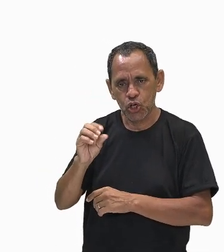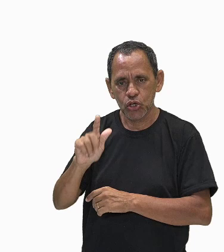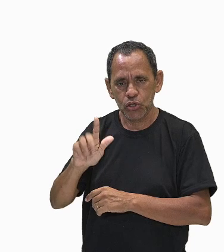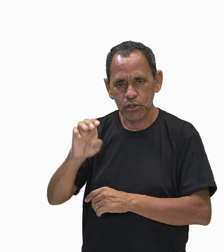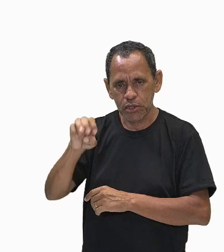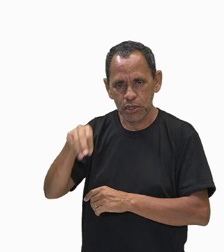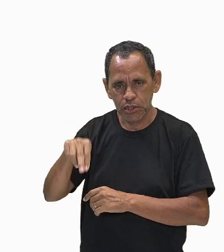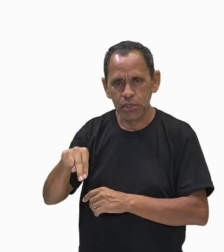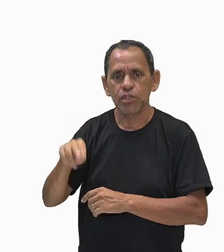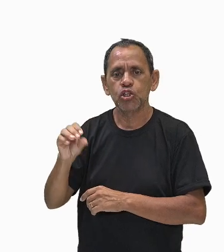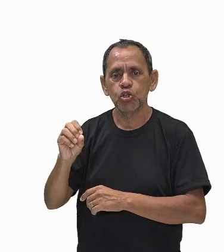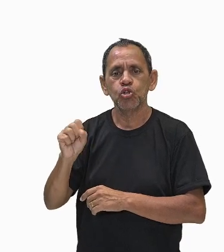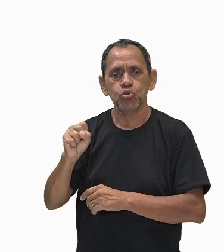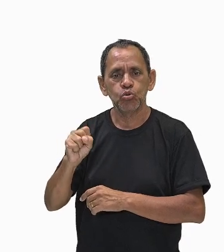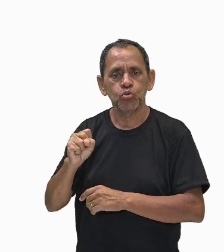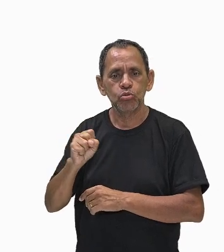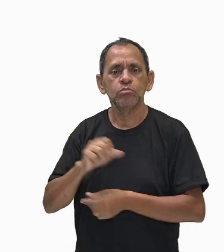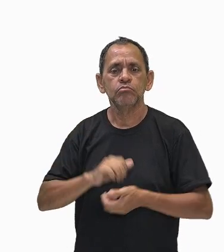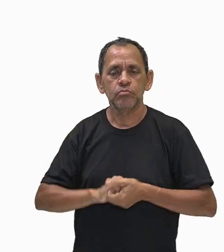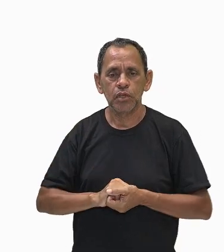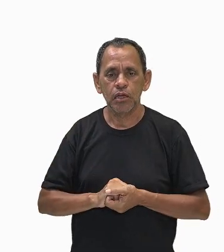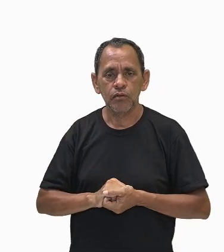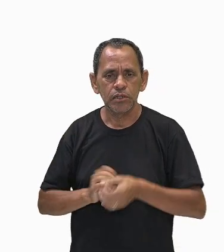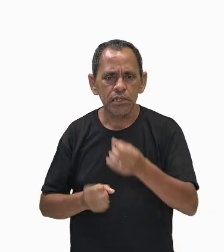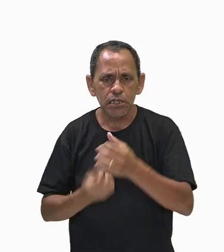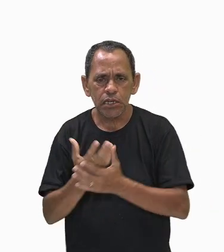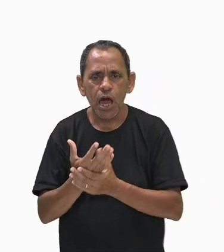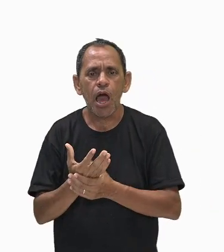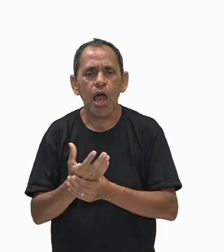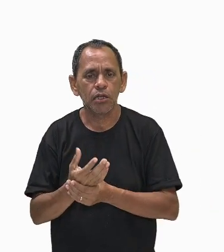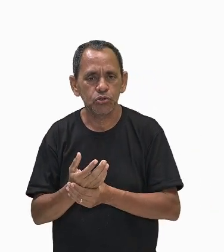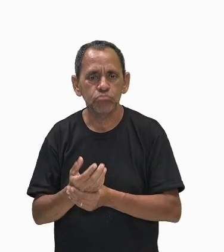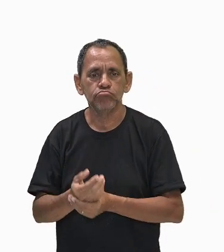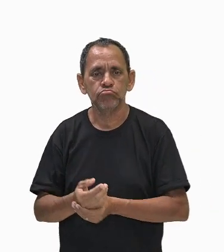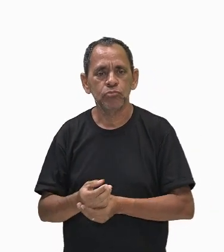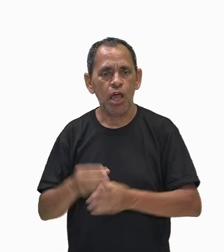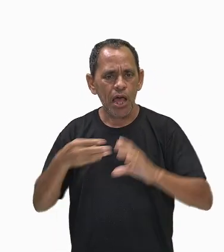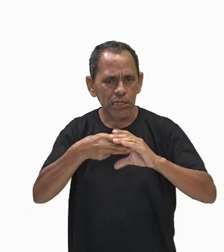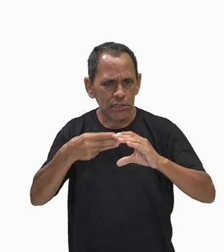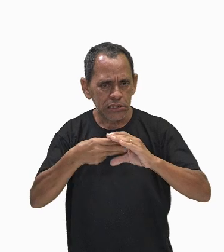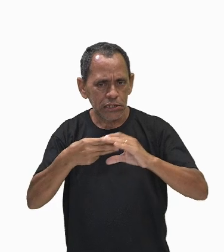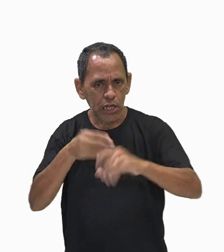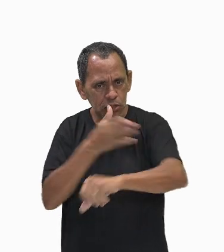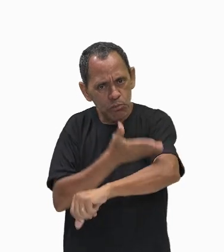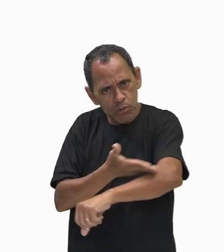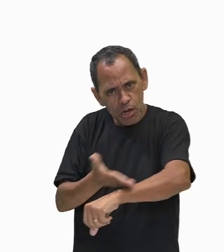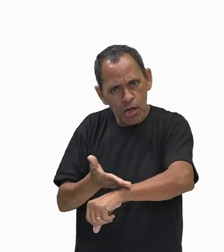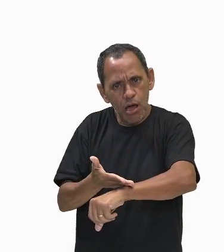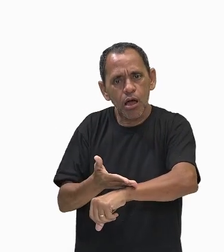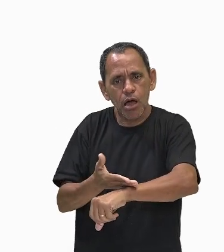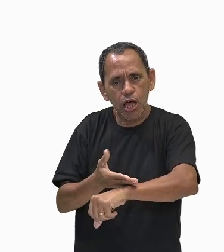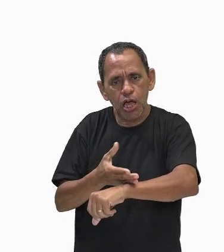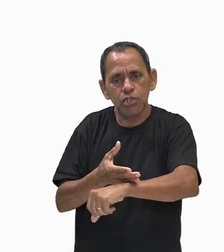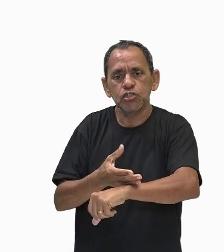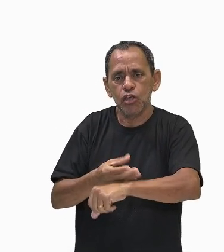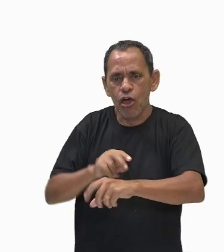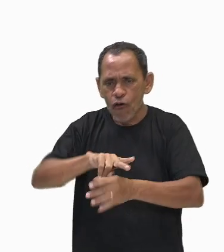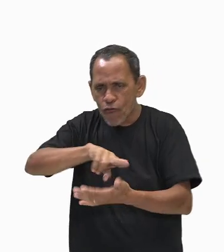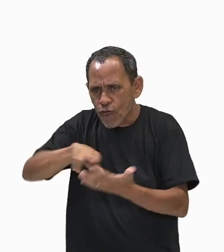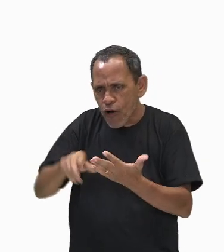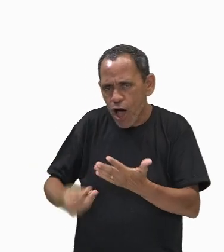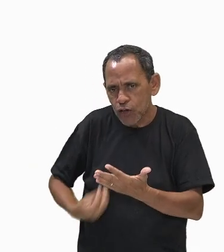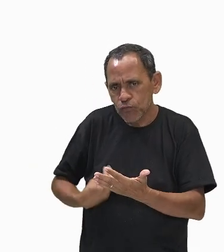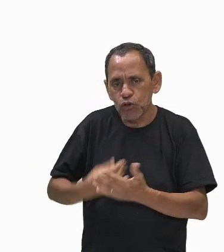por um patógeno. Ele é composto por células brancas do sangue, micro-organismos mortos e